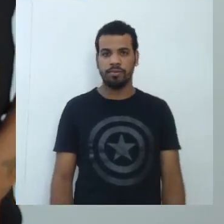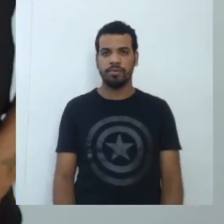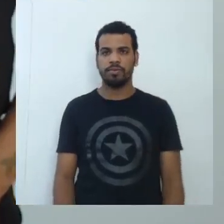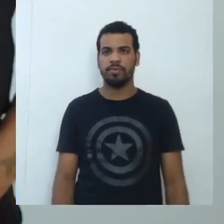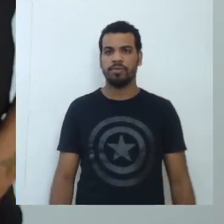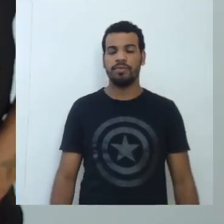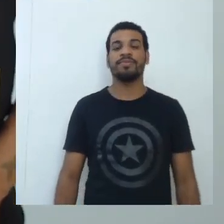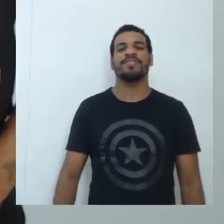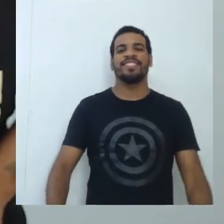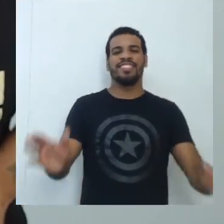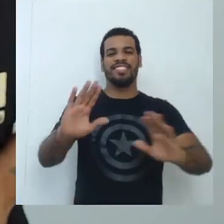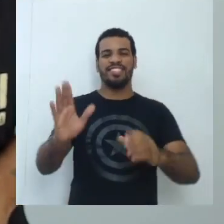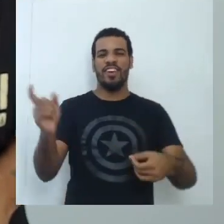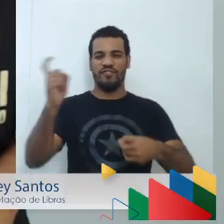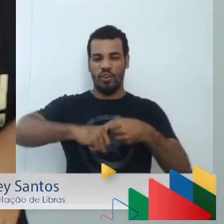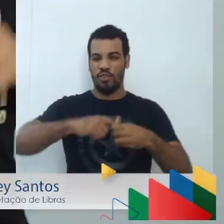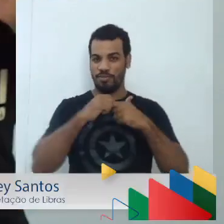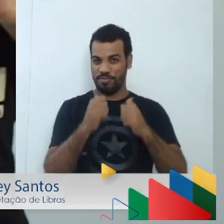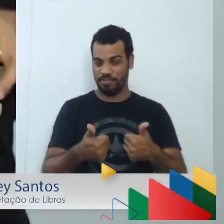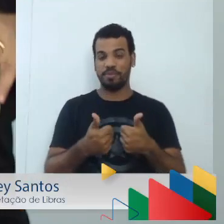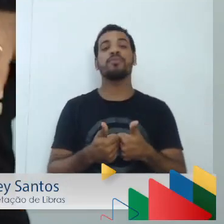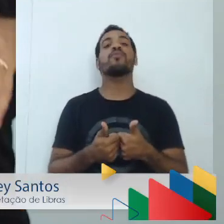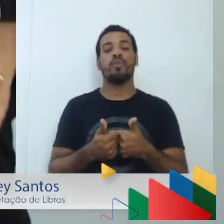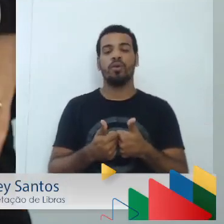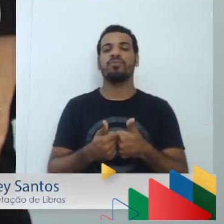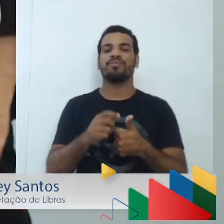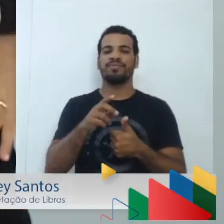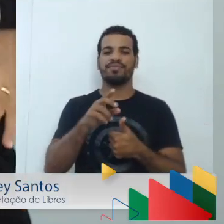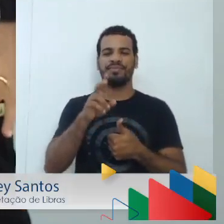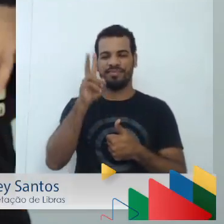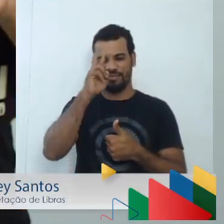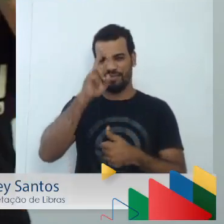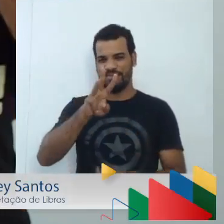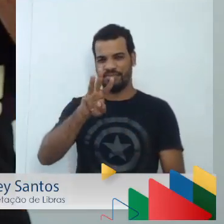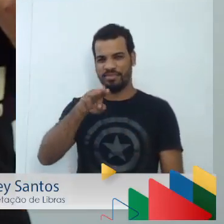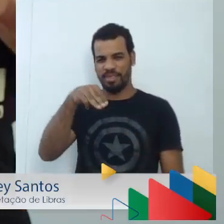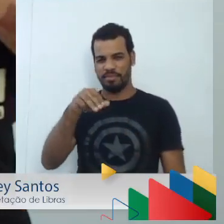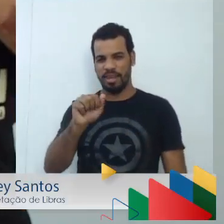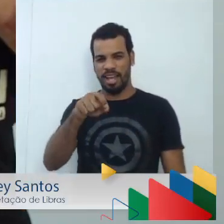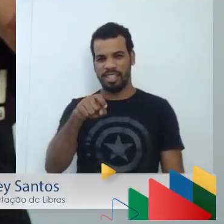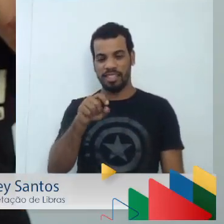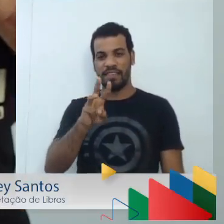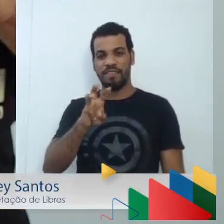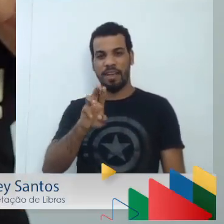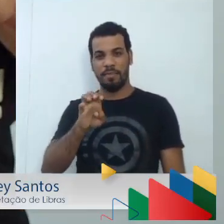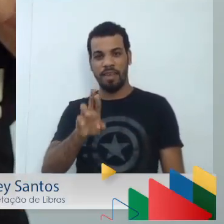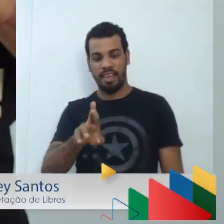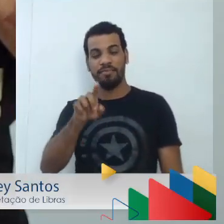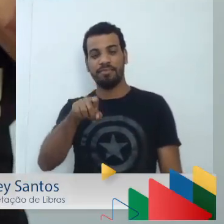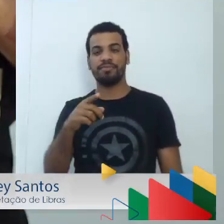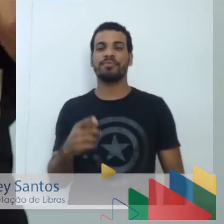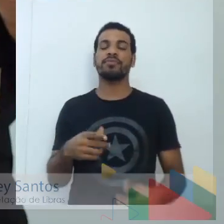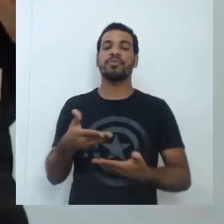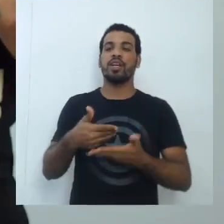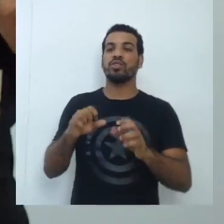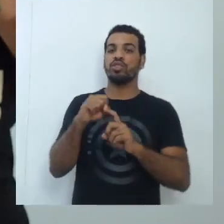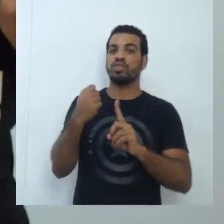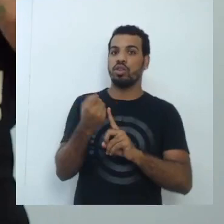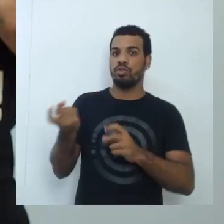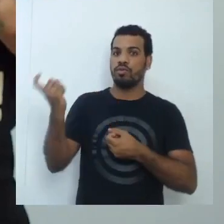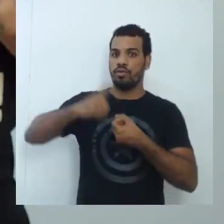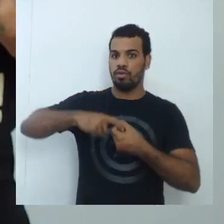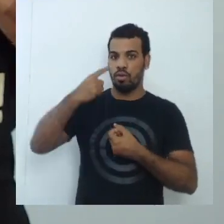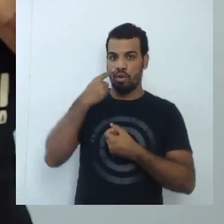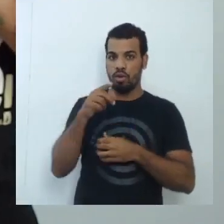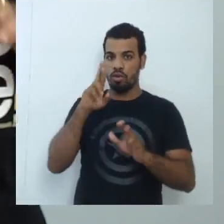pessoal, estamos de volta, certo? A gente estava trabalhando aquela questão do Max Weber, a gente vai revisar a ação social, mas deixa eu voltar aqui para a questão para a gente ler a